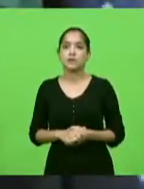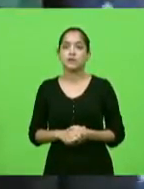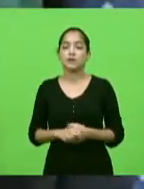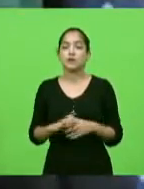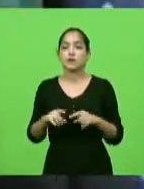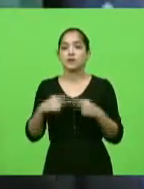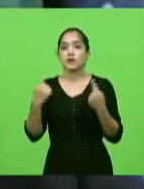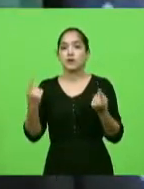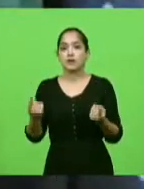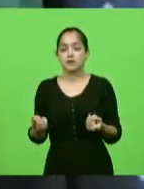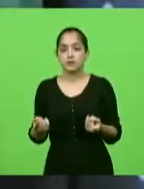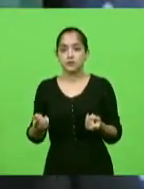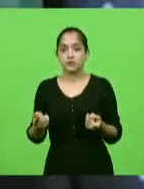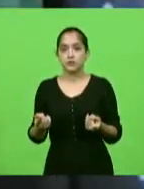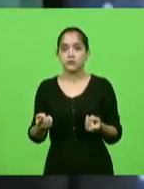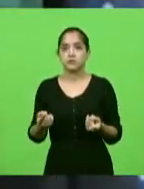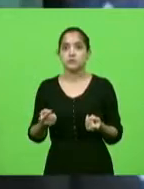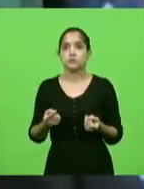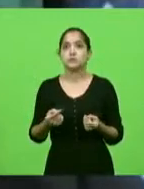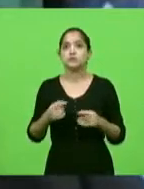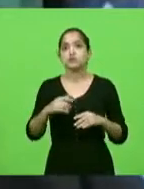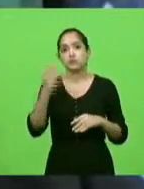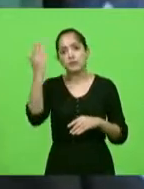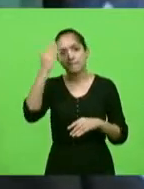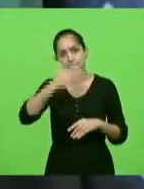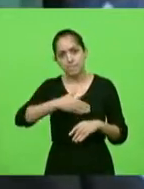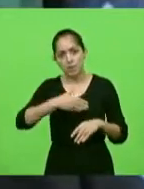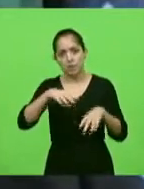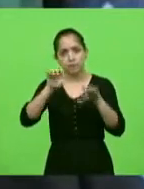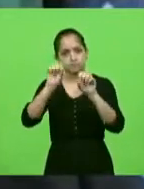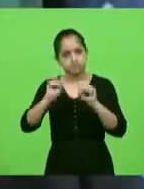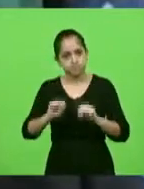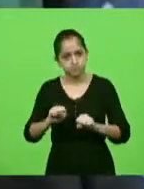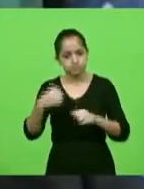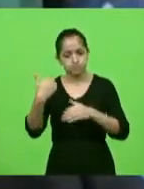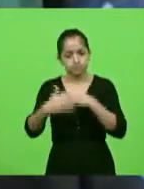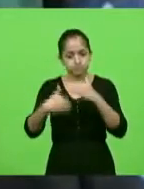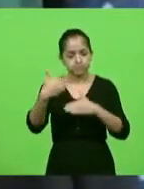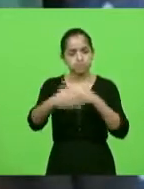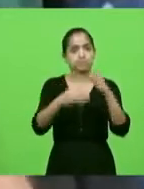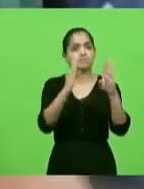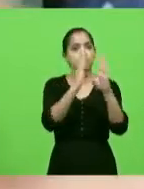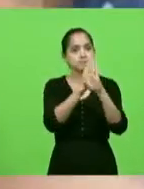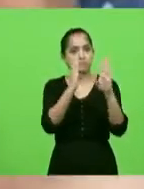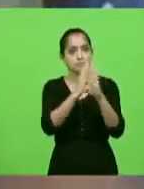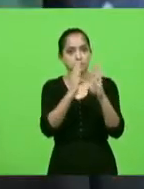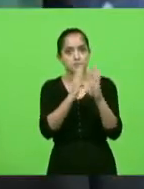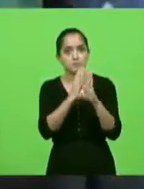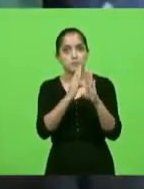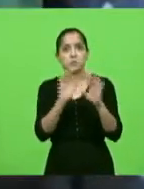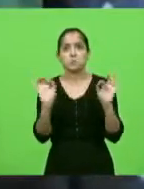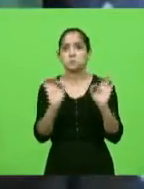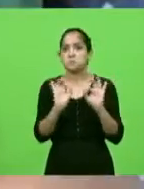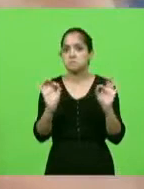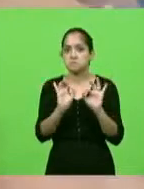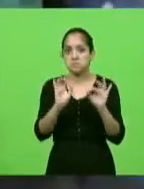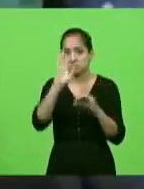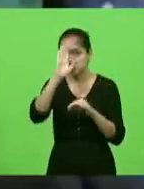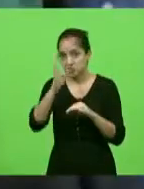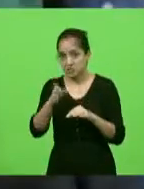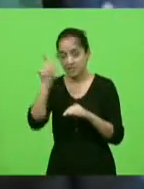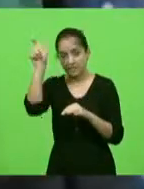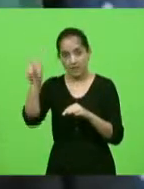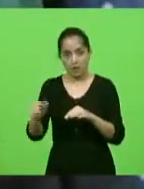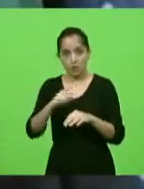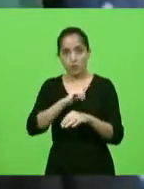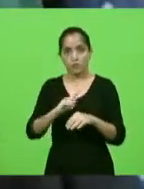Além disso, de toda a prova testemunhal colhida ao longo da investigação, não se extrai nenhuma menção direta ao governador